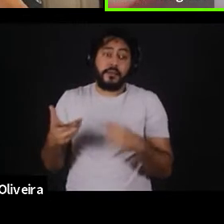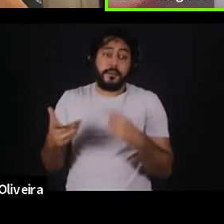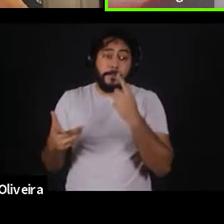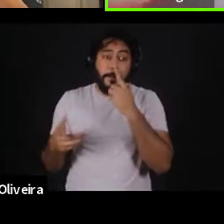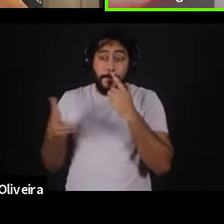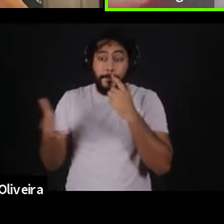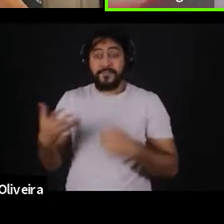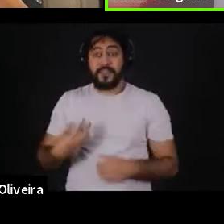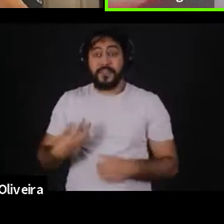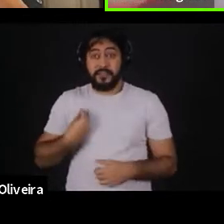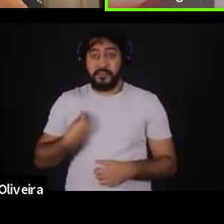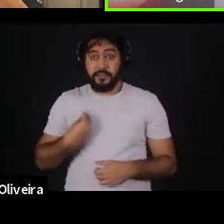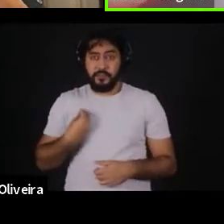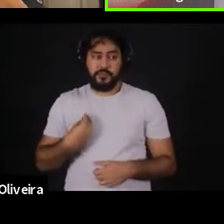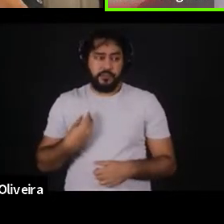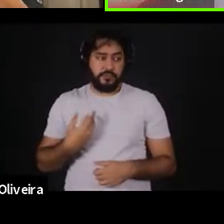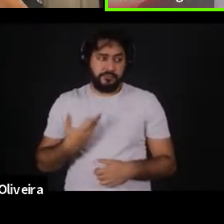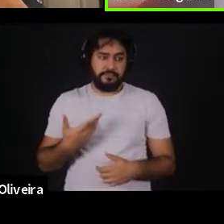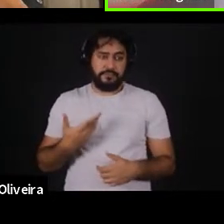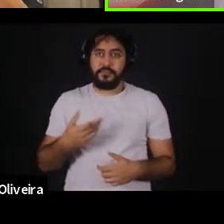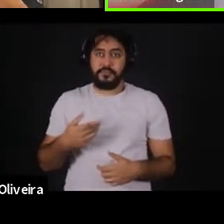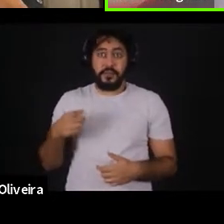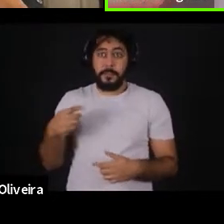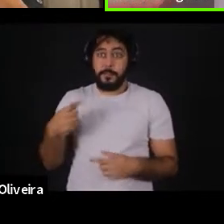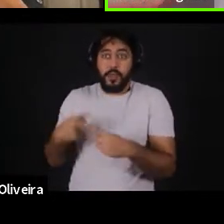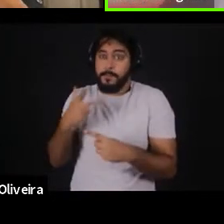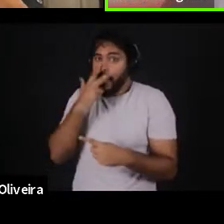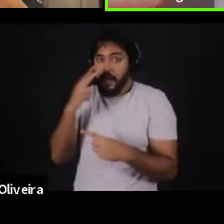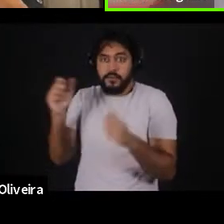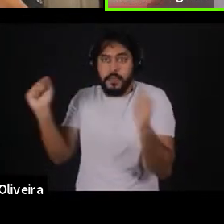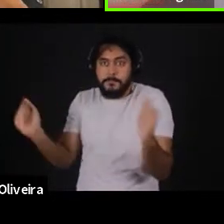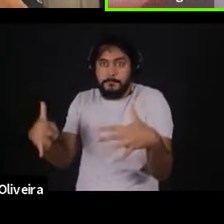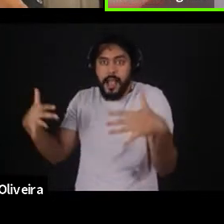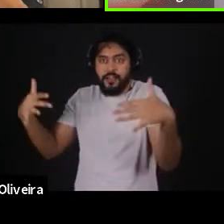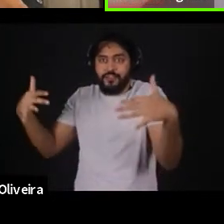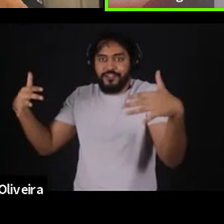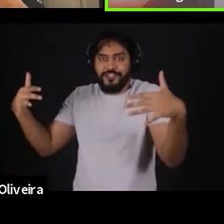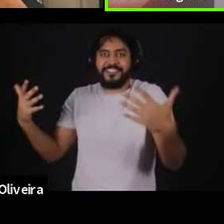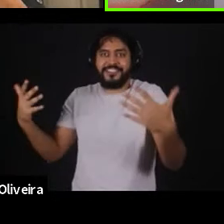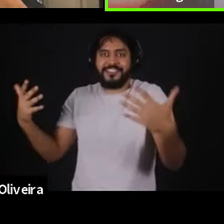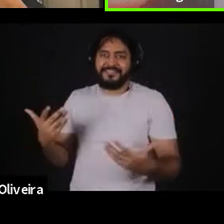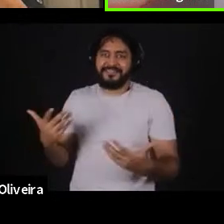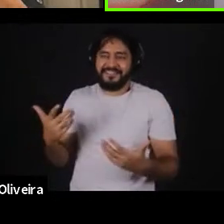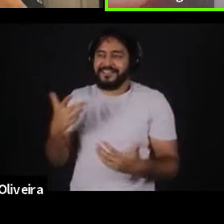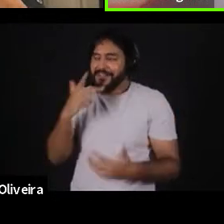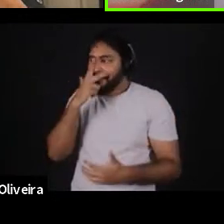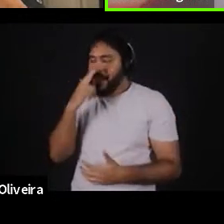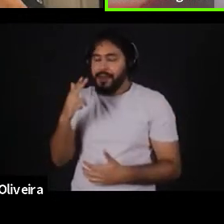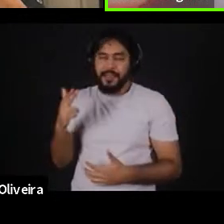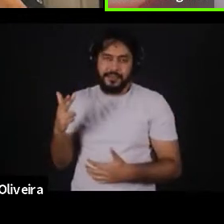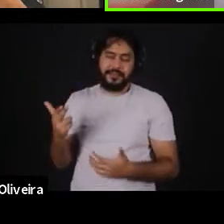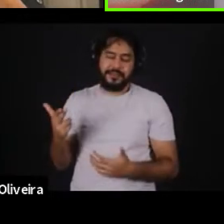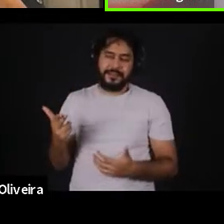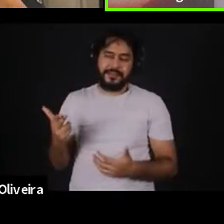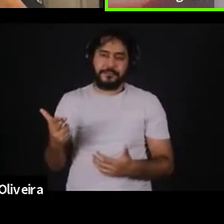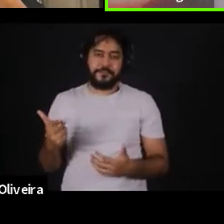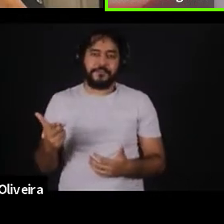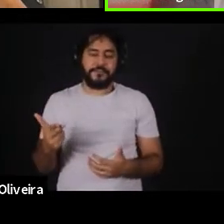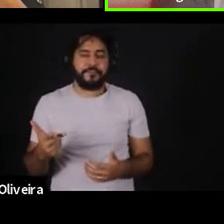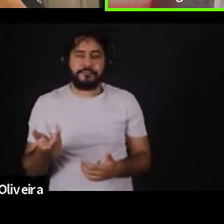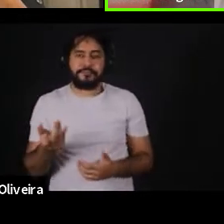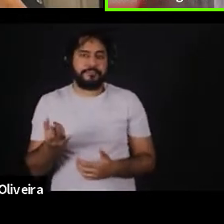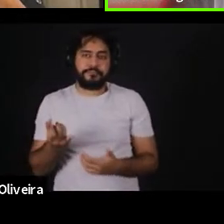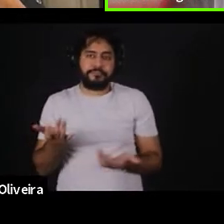Eu só consigo realmente usar essa palavra, assim, mágica. Existe alguma mágica em algum lugar em